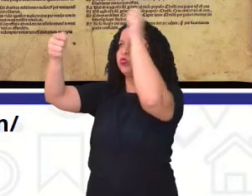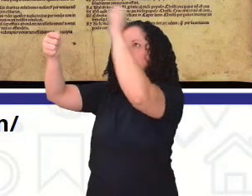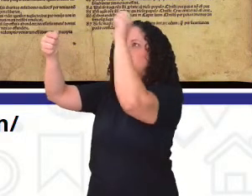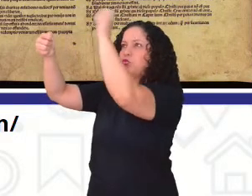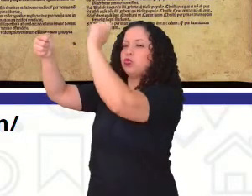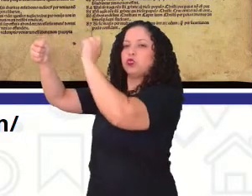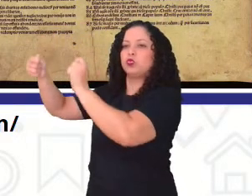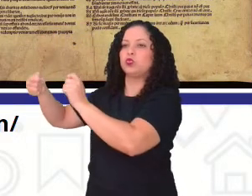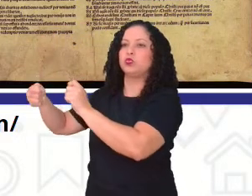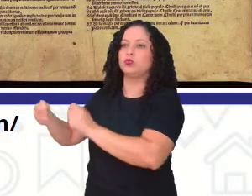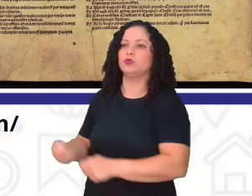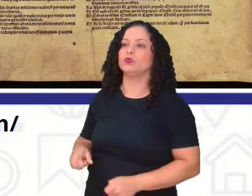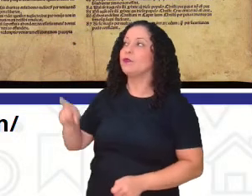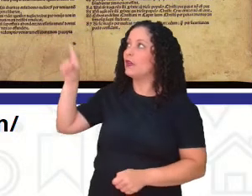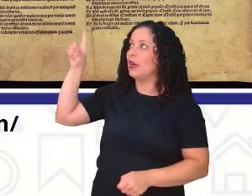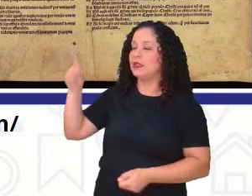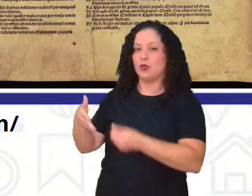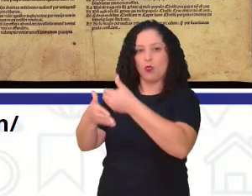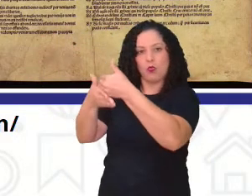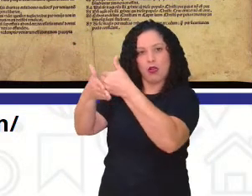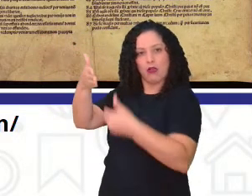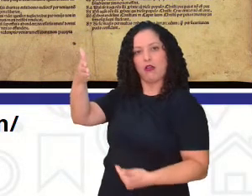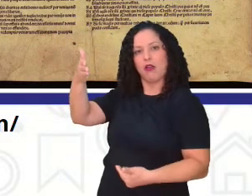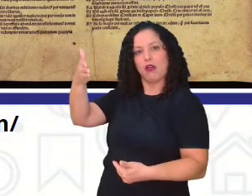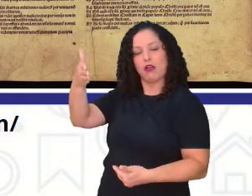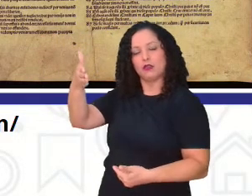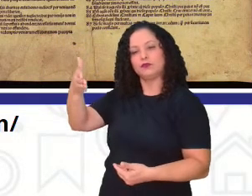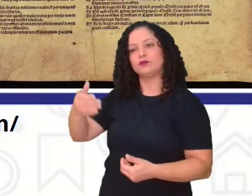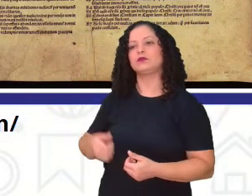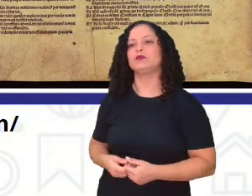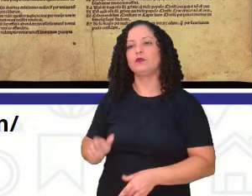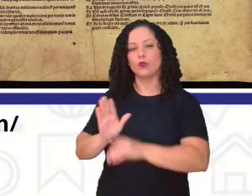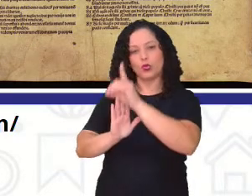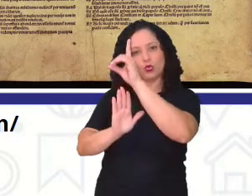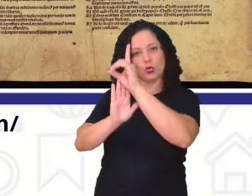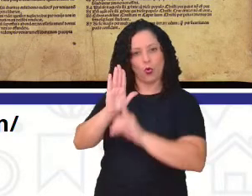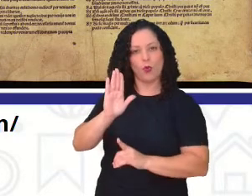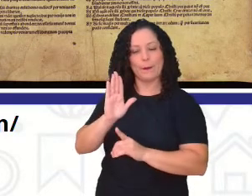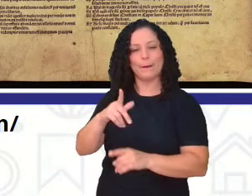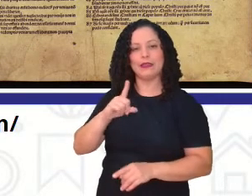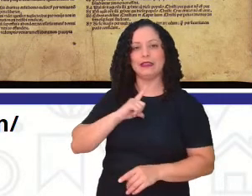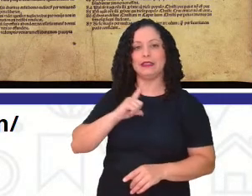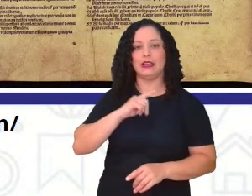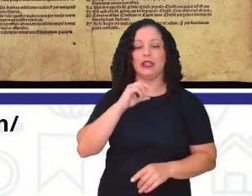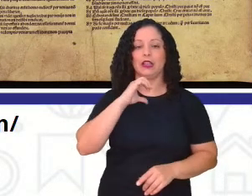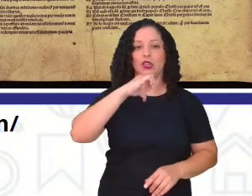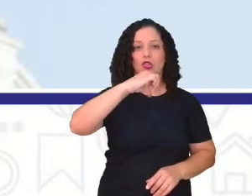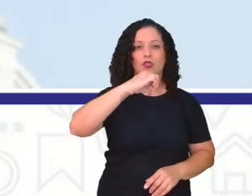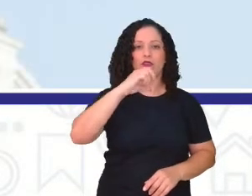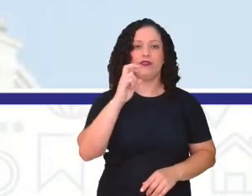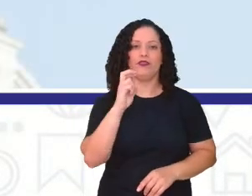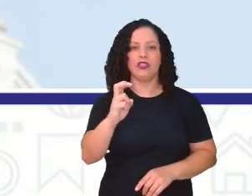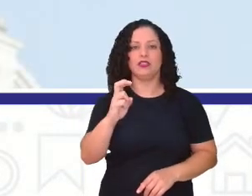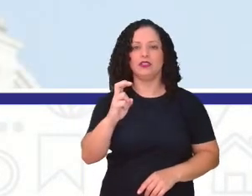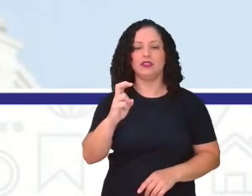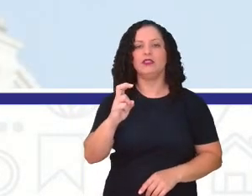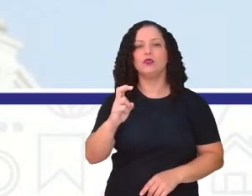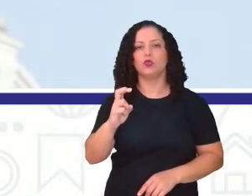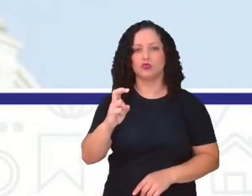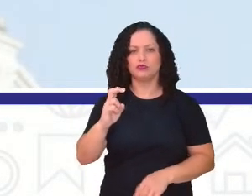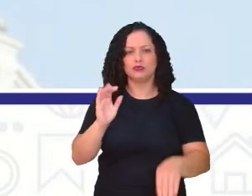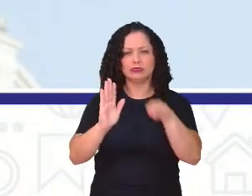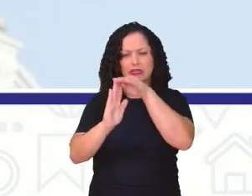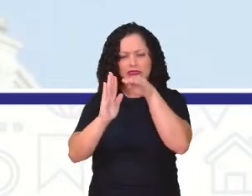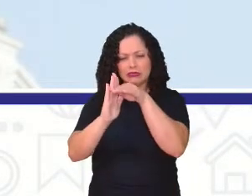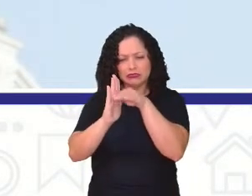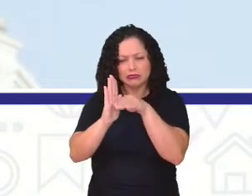cópia, certo? Com um documento, né, que tinha as 95 teses, né, de Lutero, né? Aí a